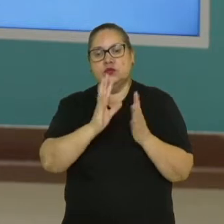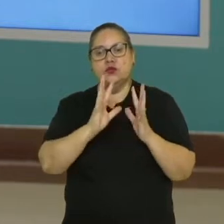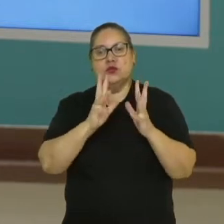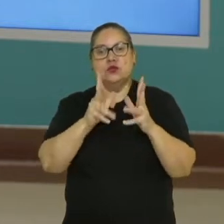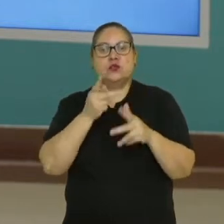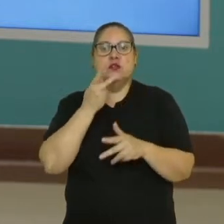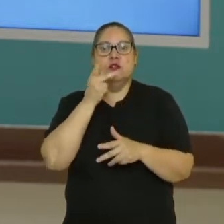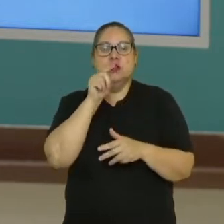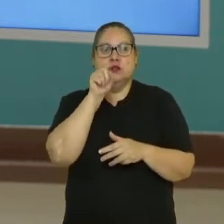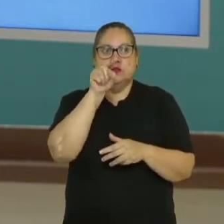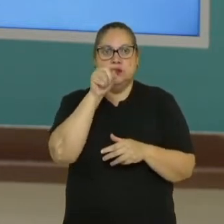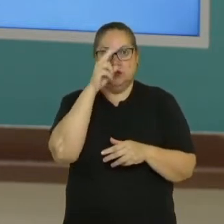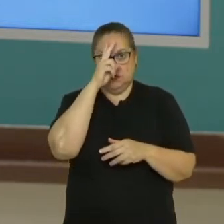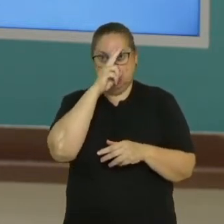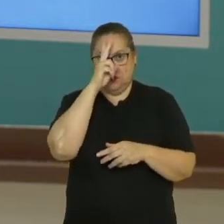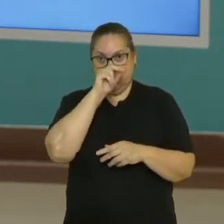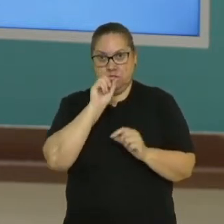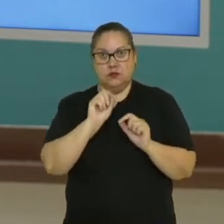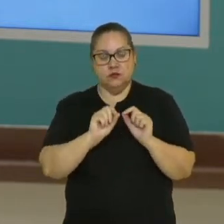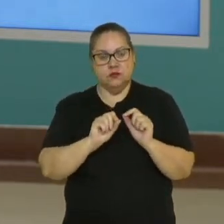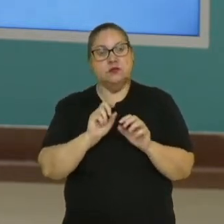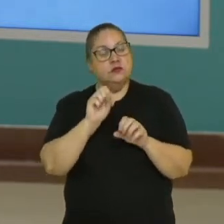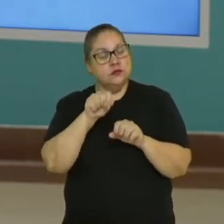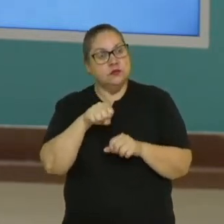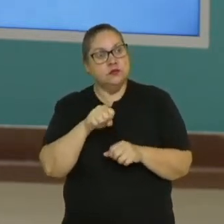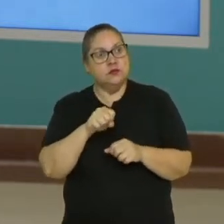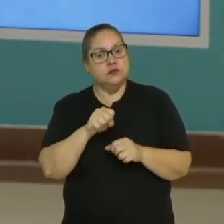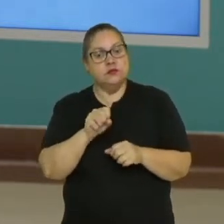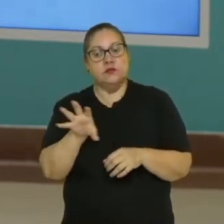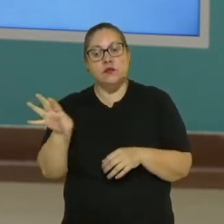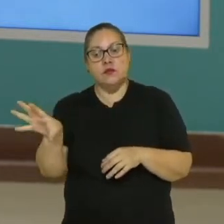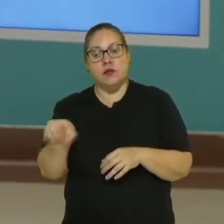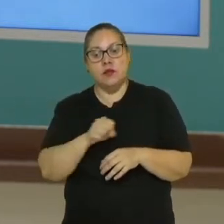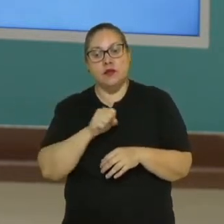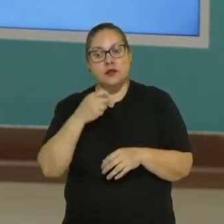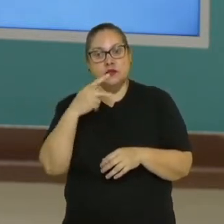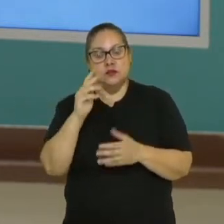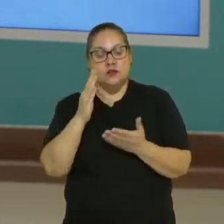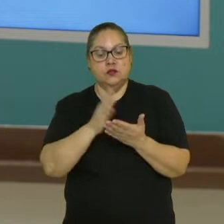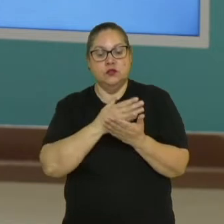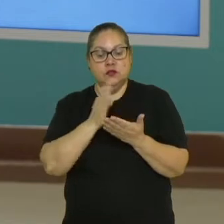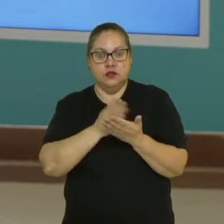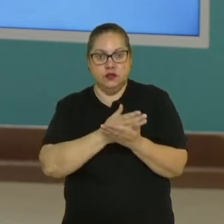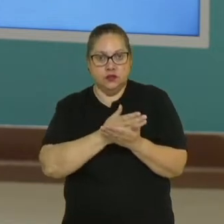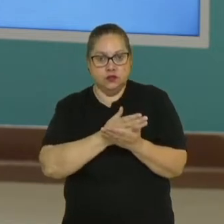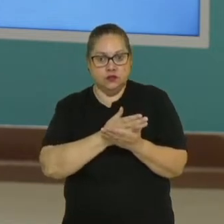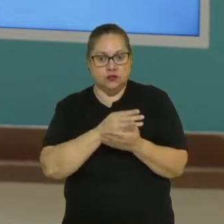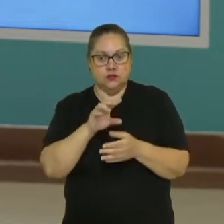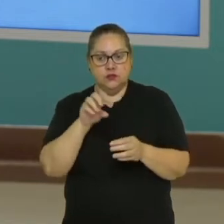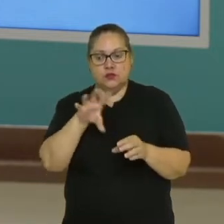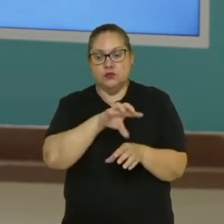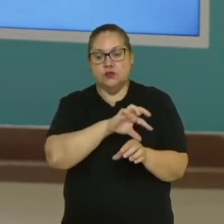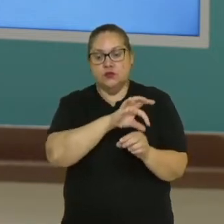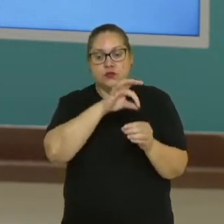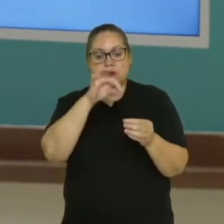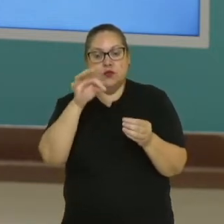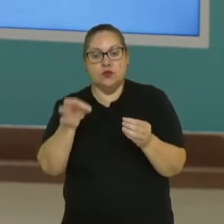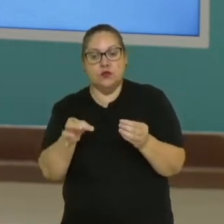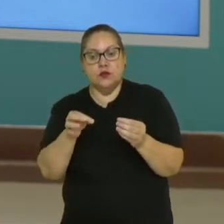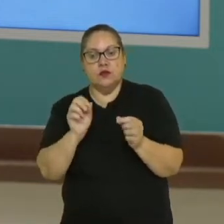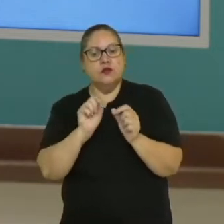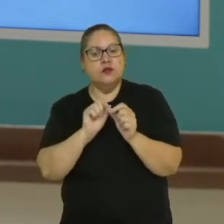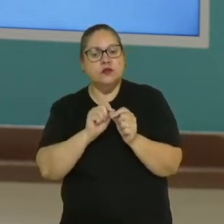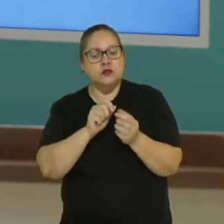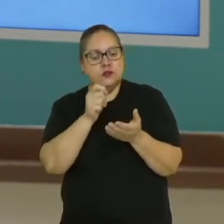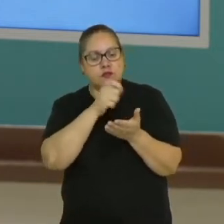você? Lembrou? Isso mesmo, pegar o seu caderno, pegar o seu penal. Por quê? Para a gente fazer